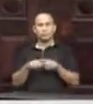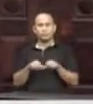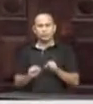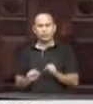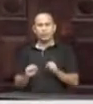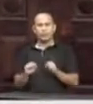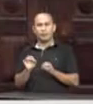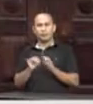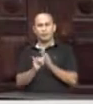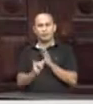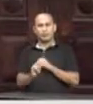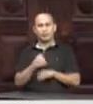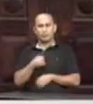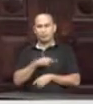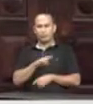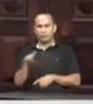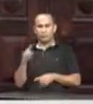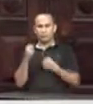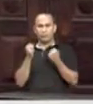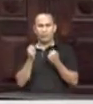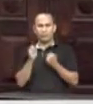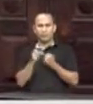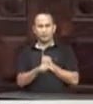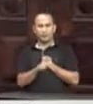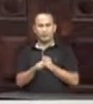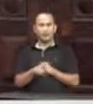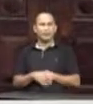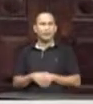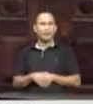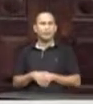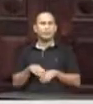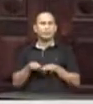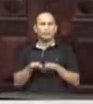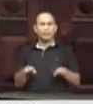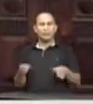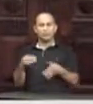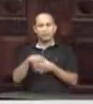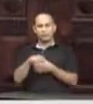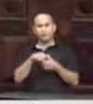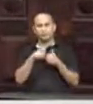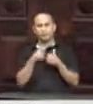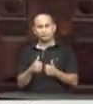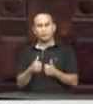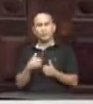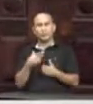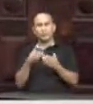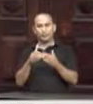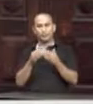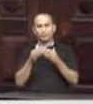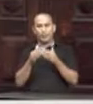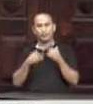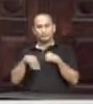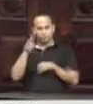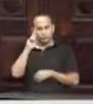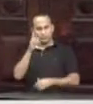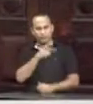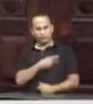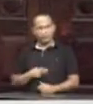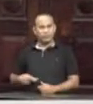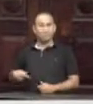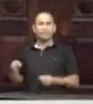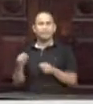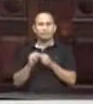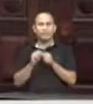lei, eu não vou aprová-lo, apesar de ter votado a favor da PEC. Solicito que o líder de governo cumpra